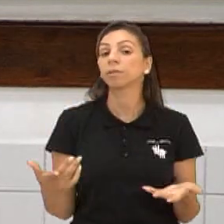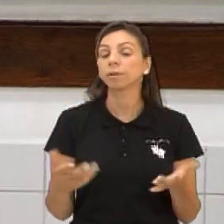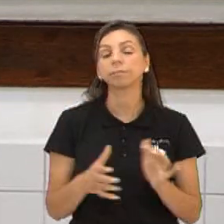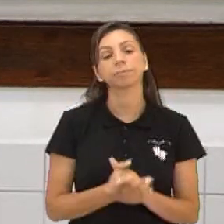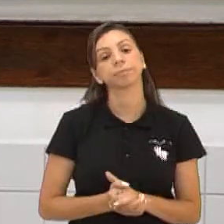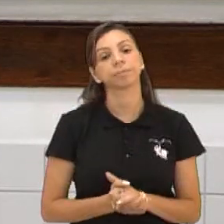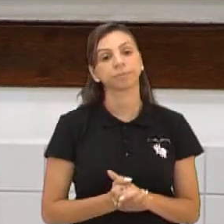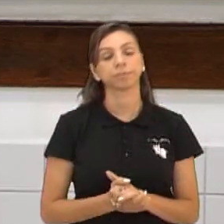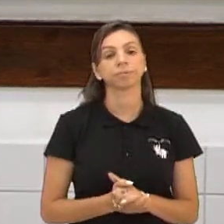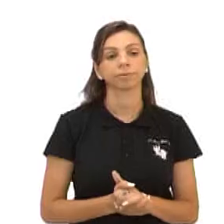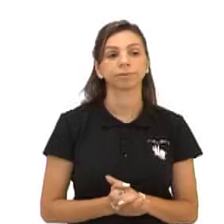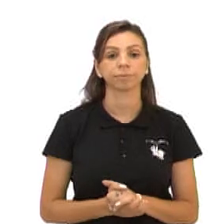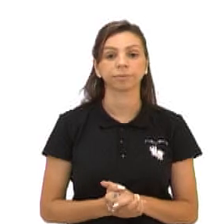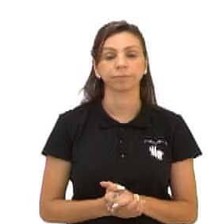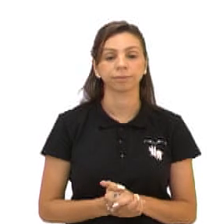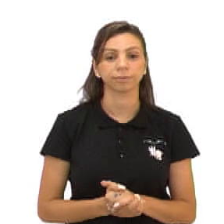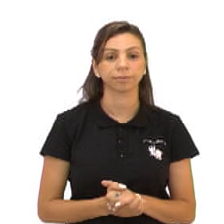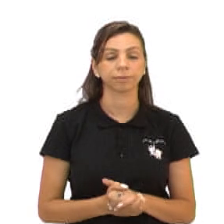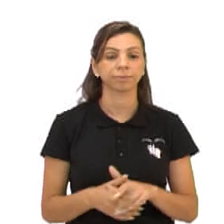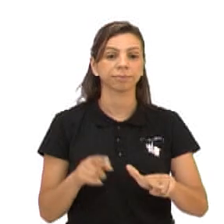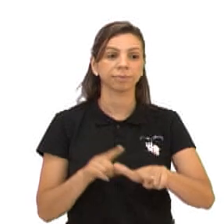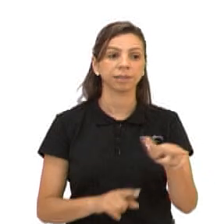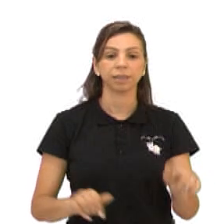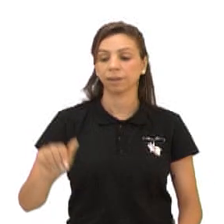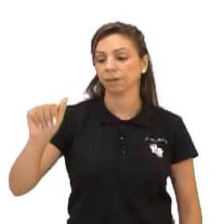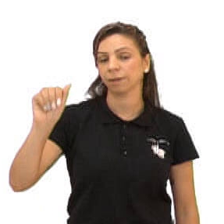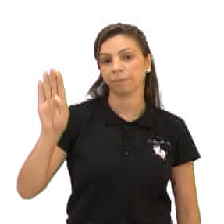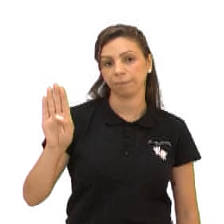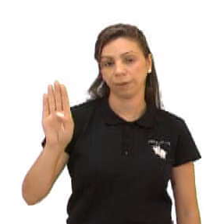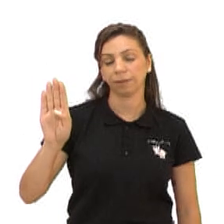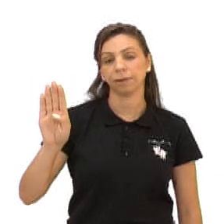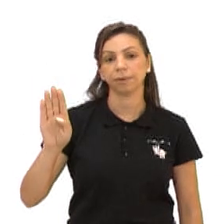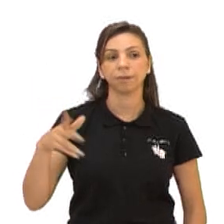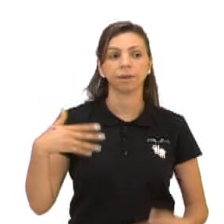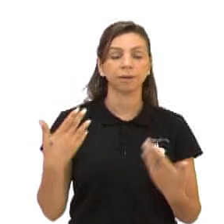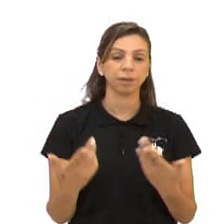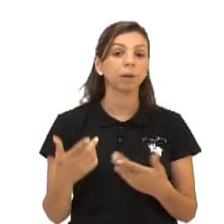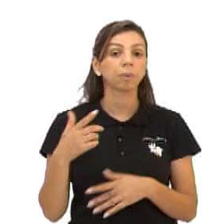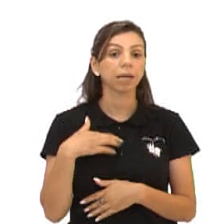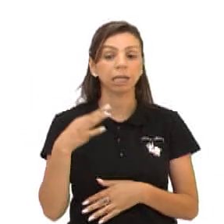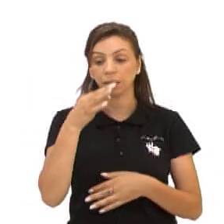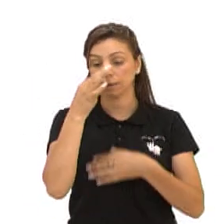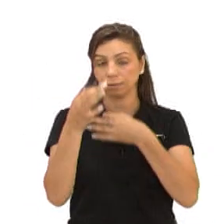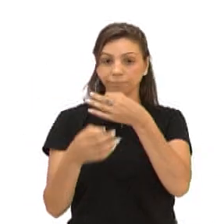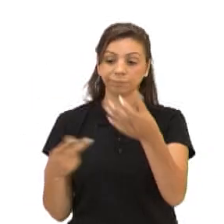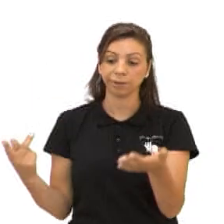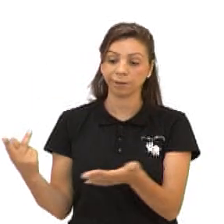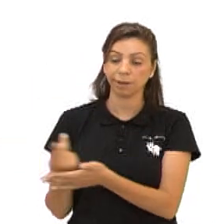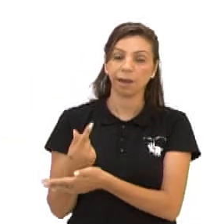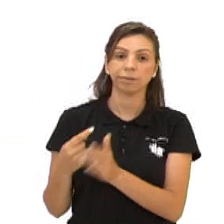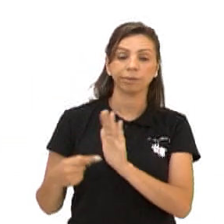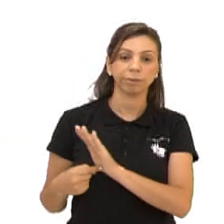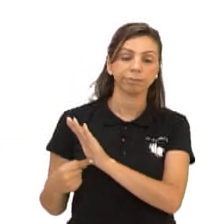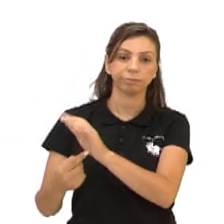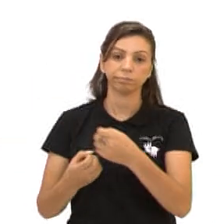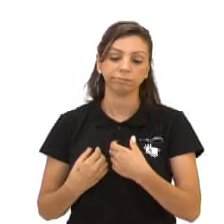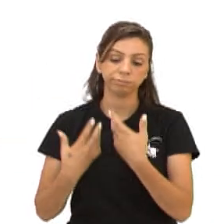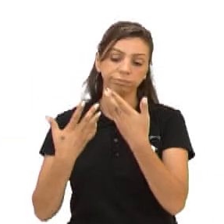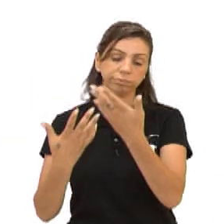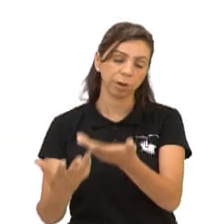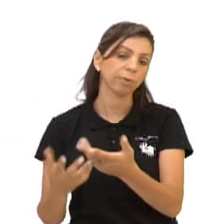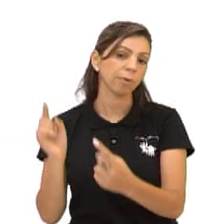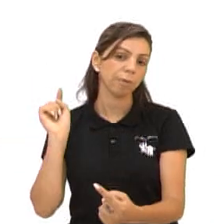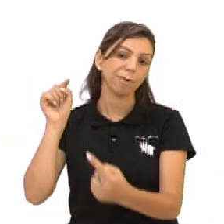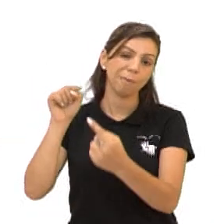vamos ver qual é a alternativa correta letra b o paralogismo é um argumento inválido o que foi produzido sem a